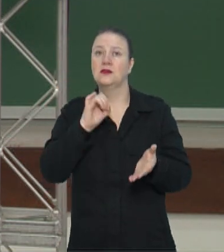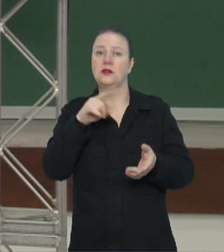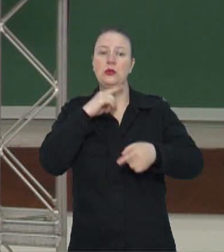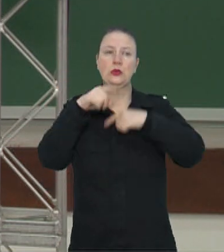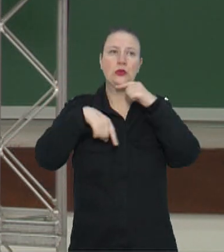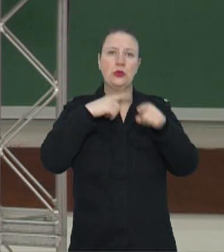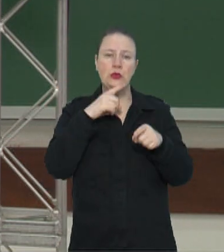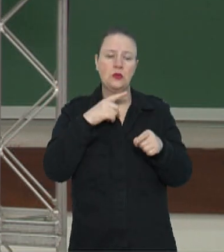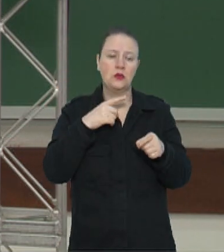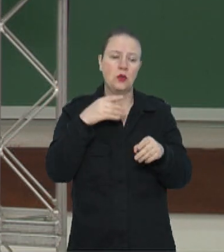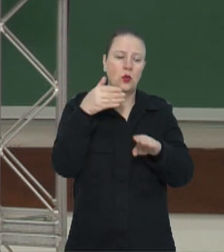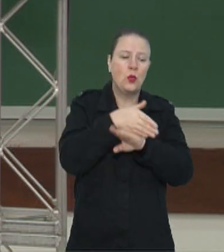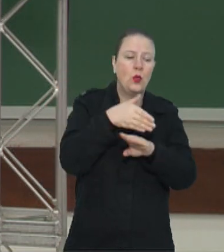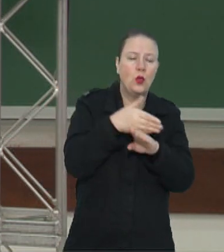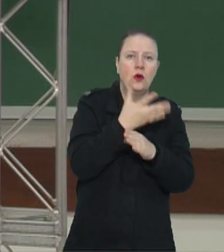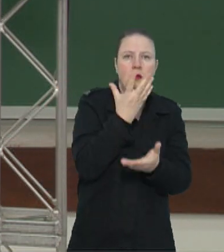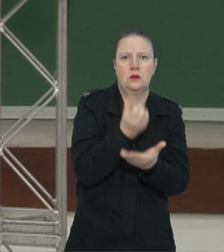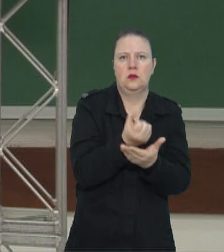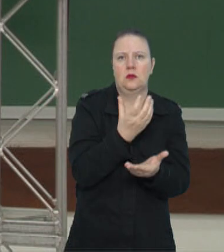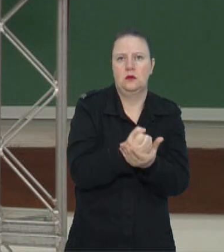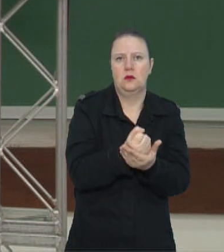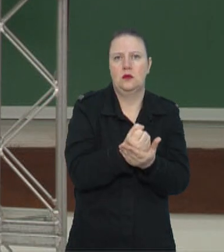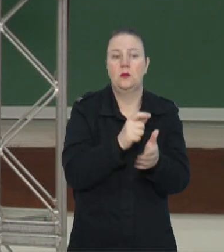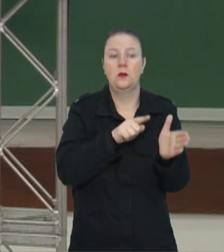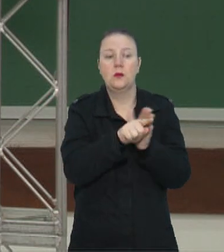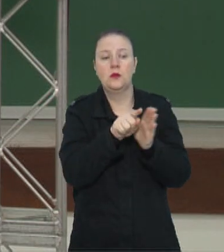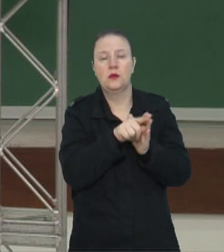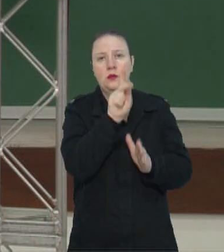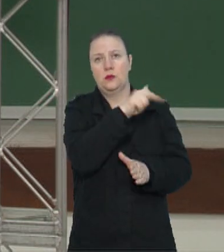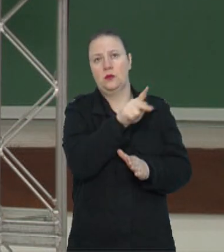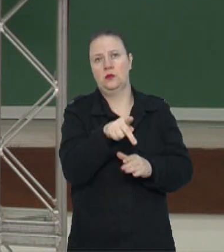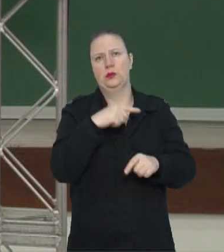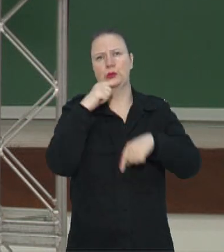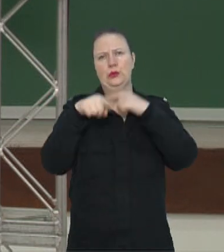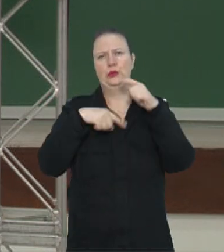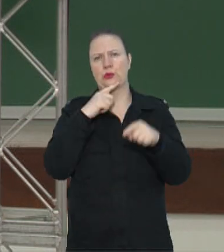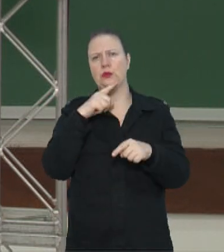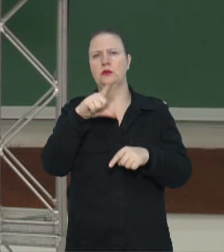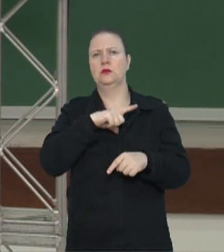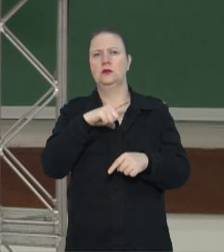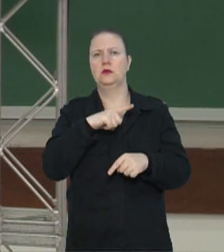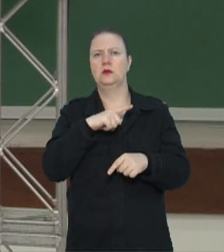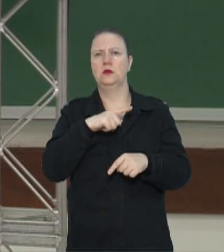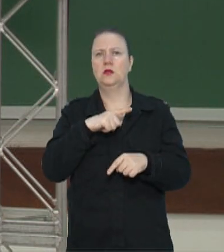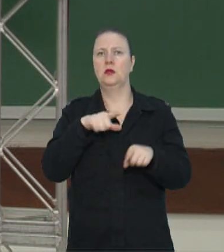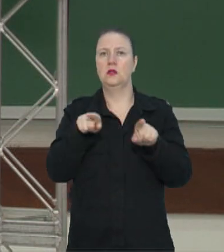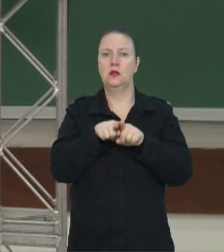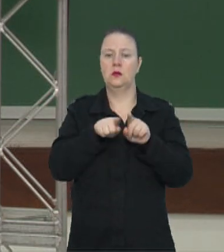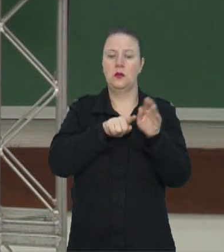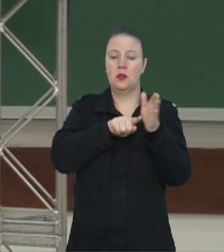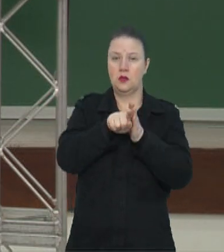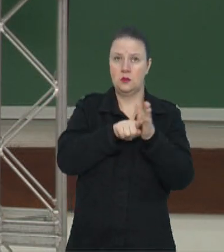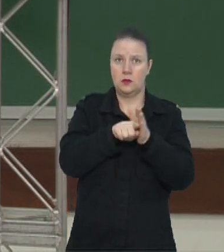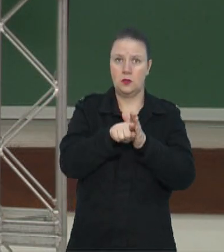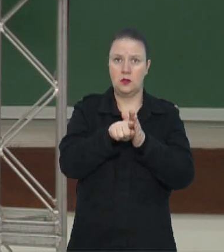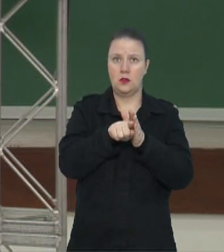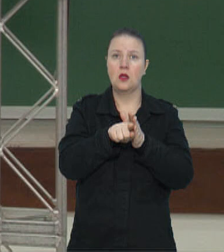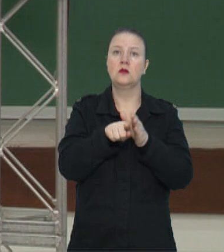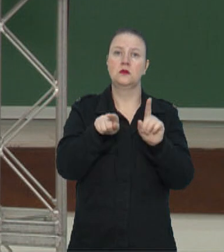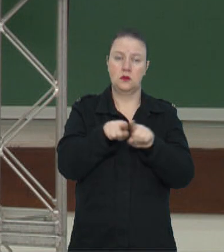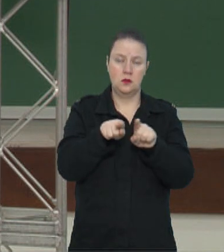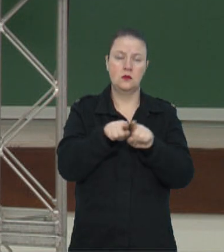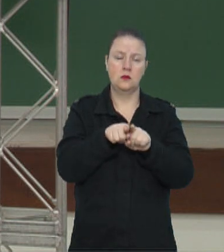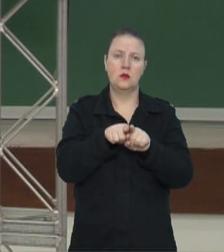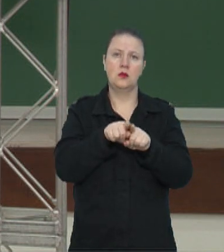vão lá no aplicativo, perguntem para o professor se tem dúvida, enviem as pesquisas de vocês lá também, para a gente